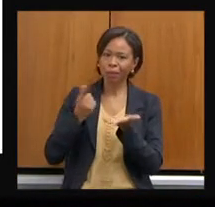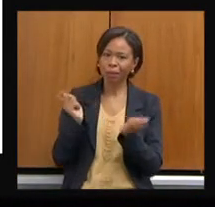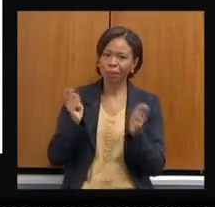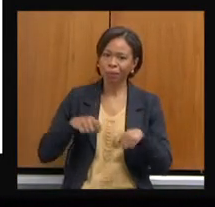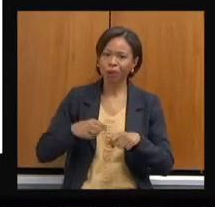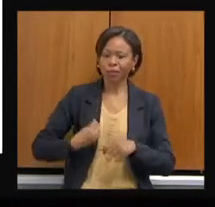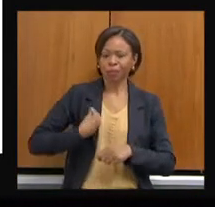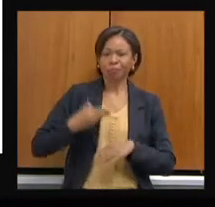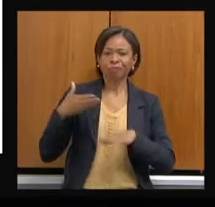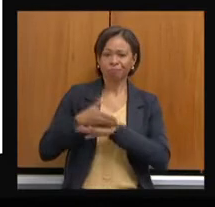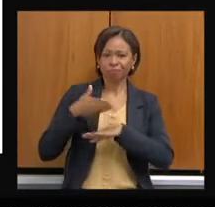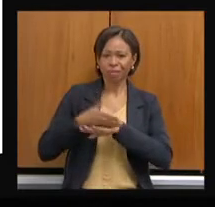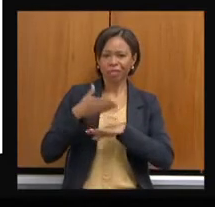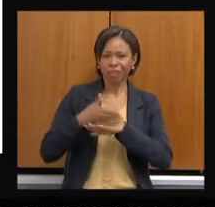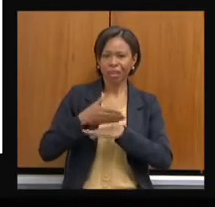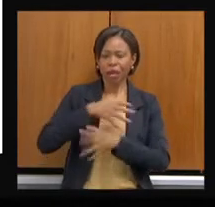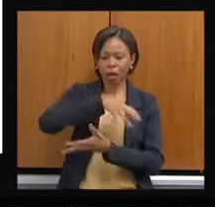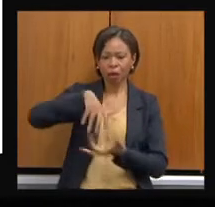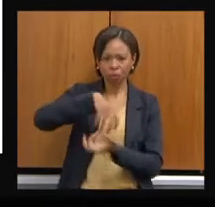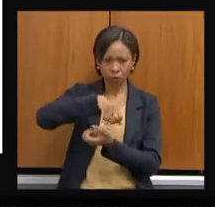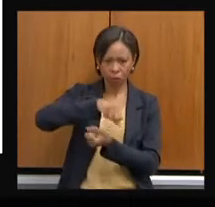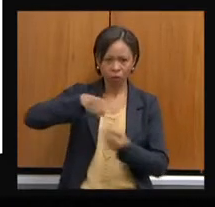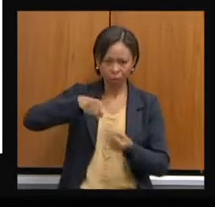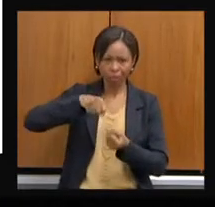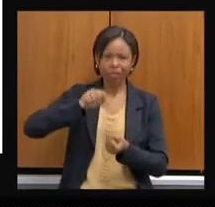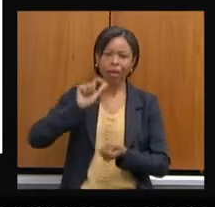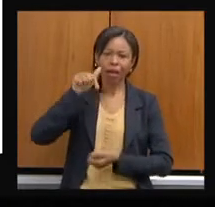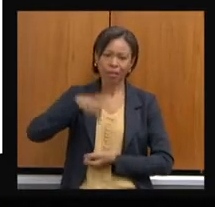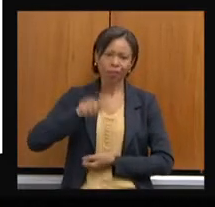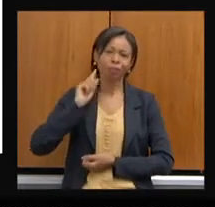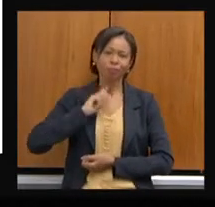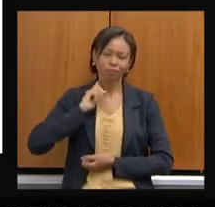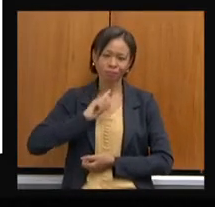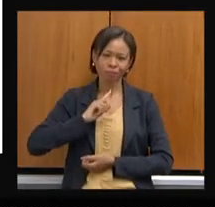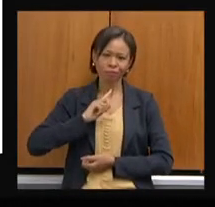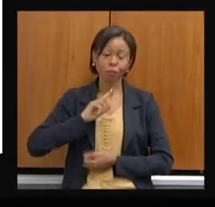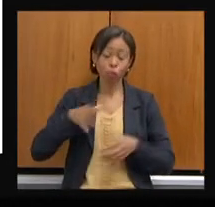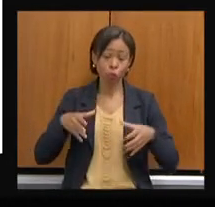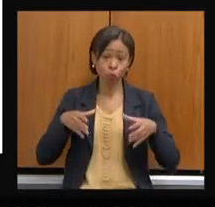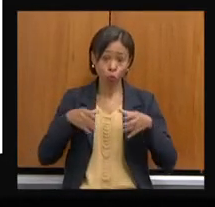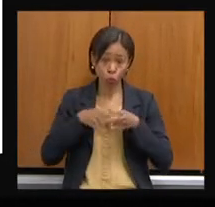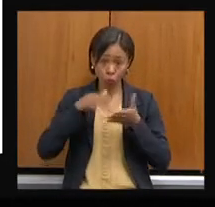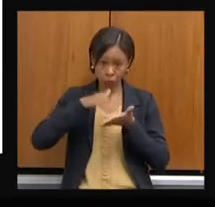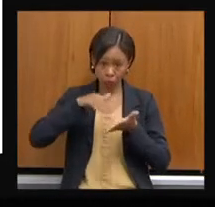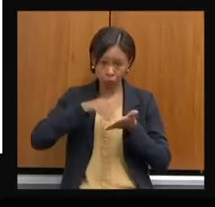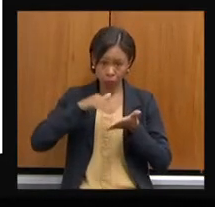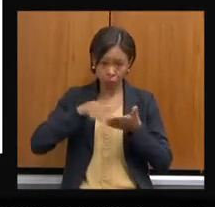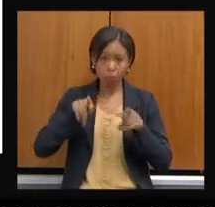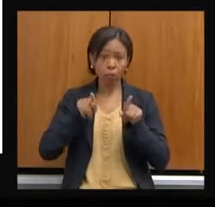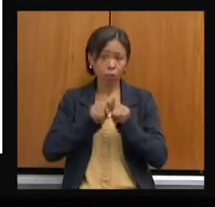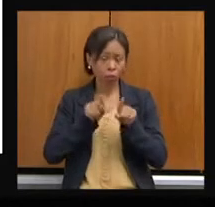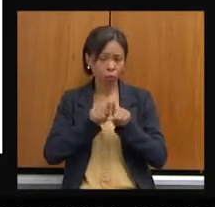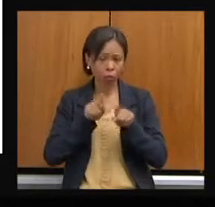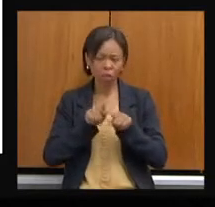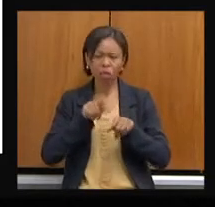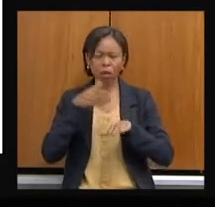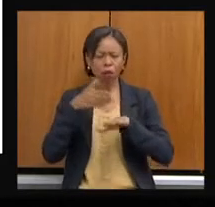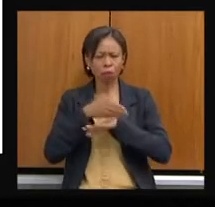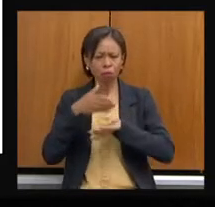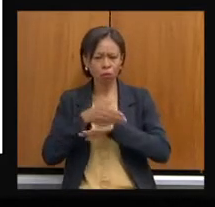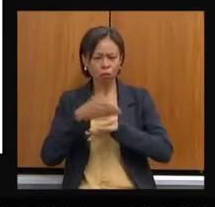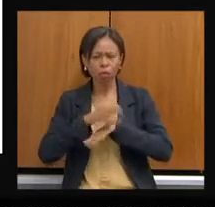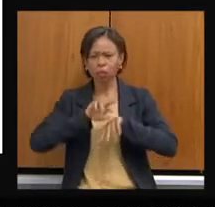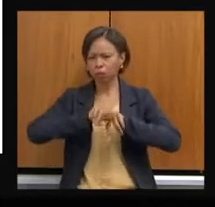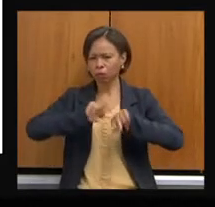aqui no nosso estado a nossa equipe também faz parte de um conjunto de diversos órgãos que estão